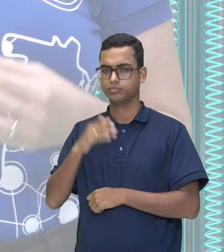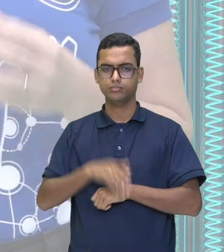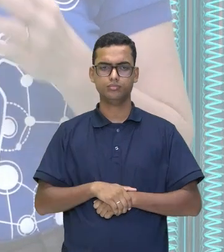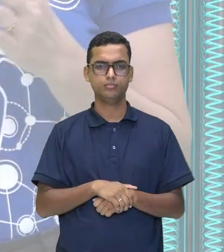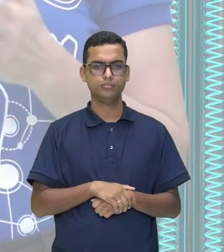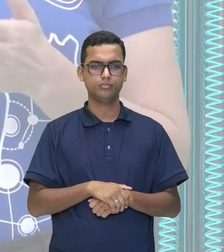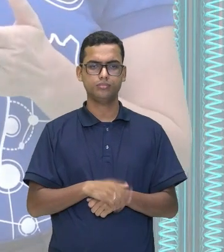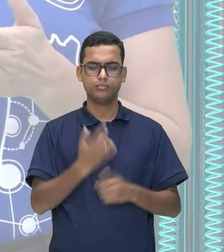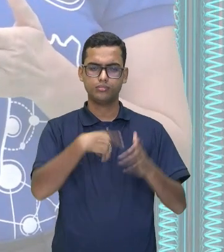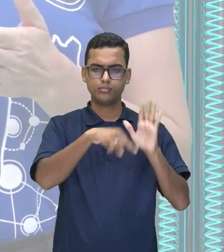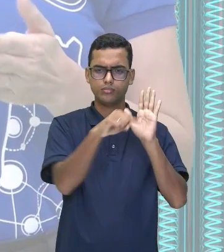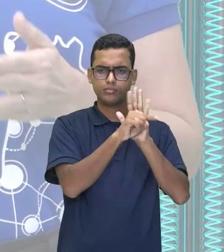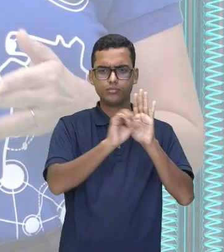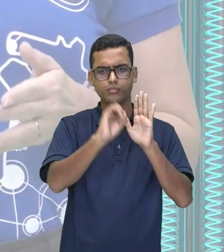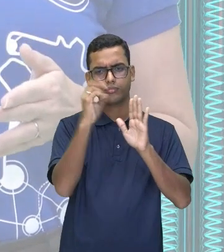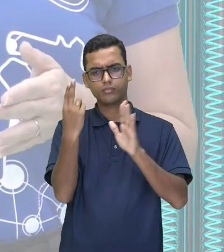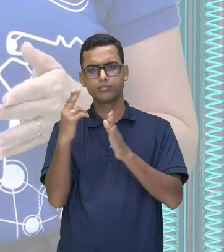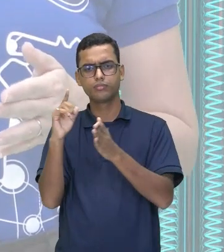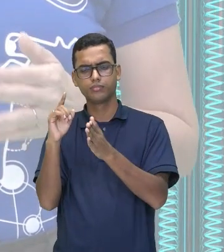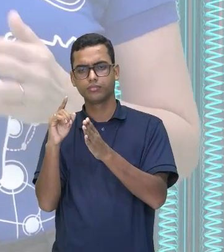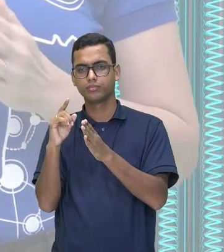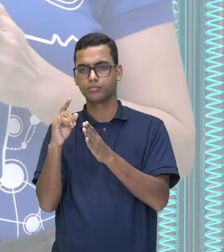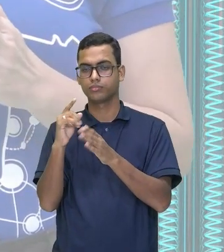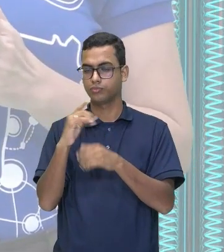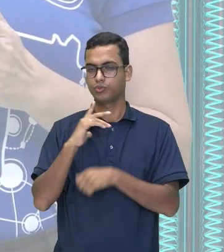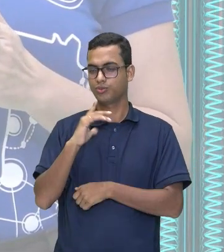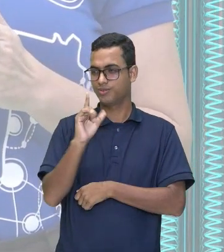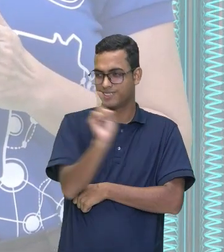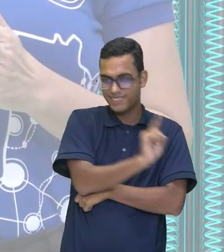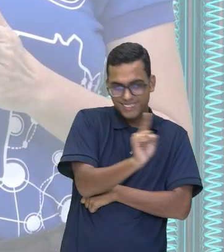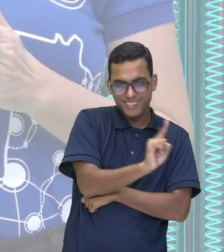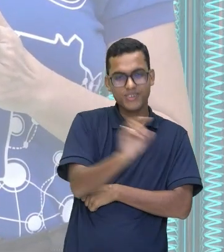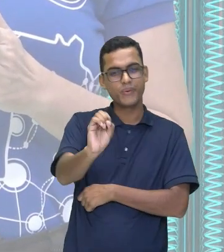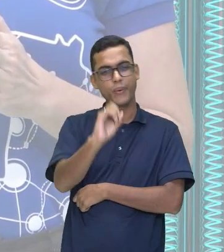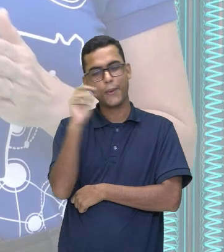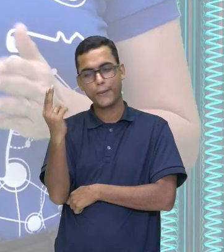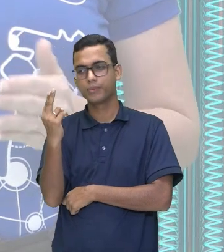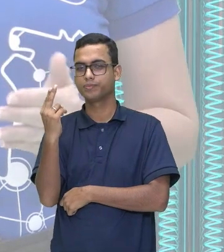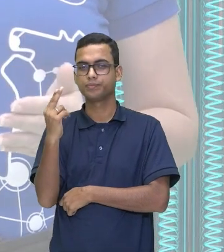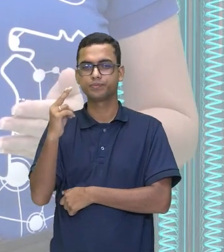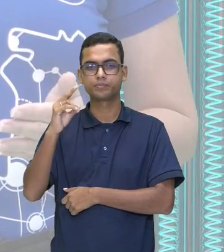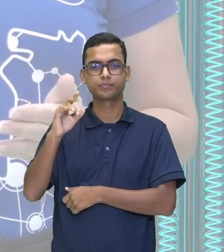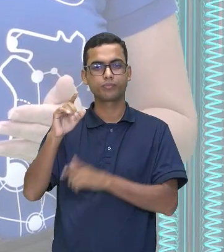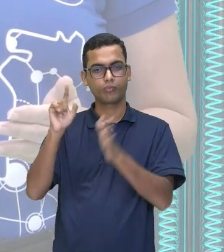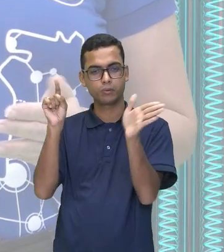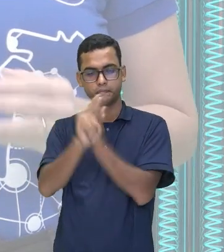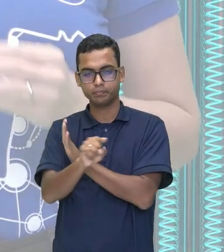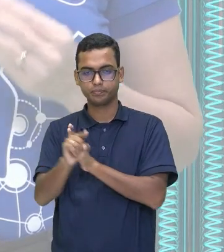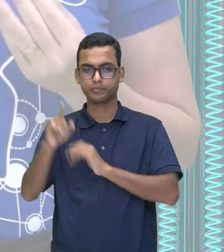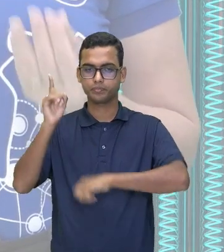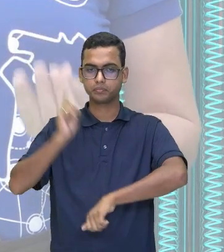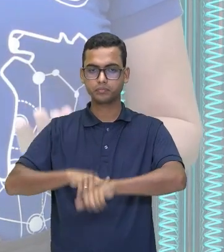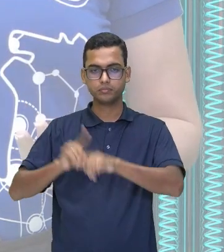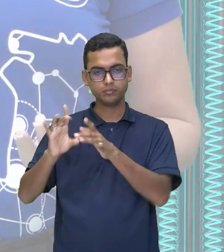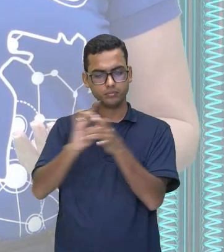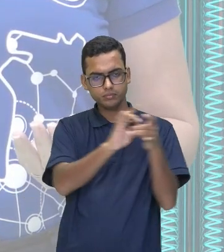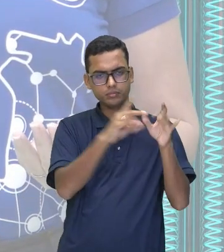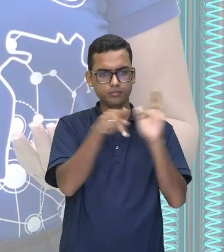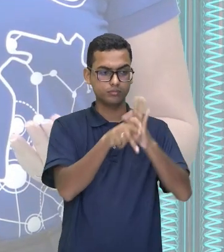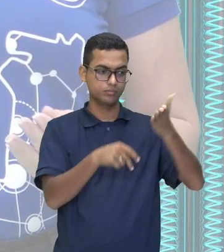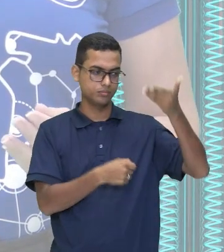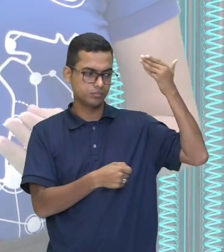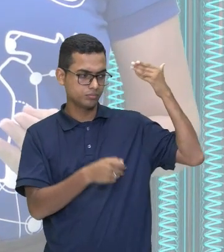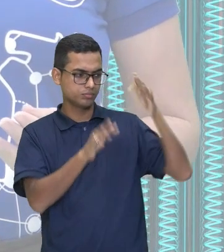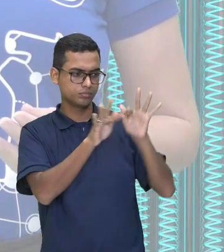ou negativa ou interrogativa no simple past. Ok? Agora, no simple